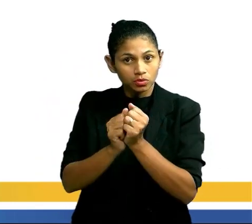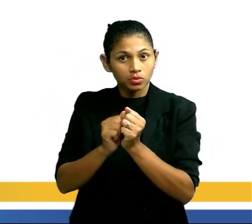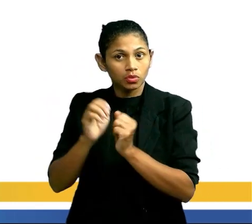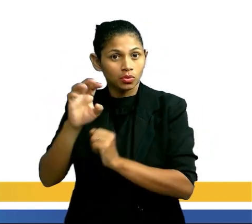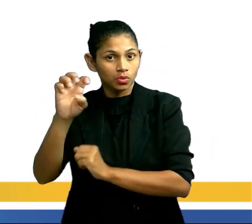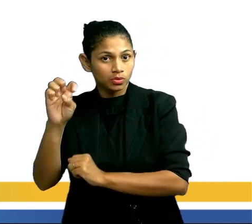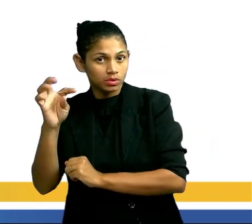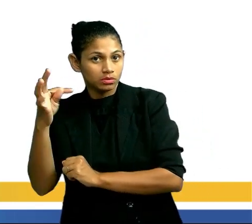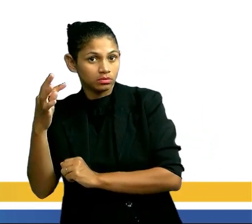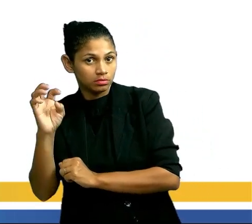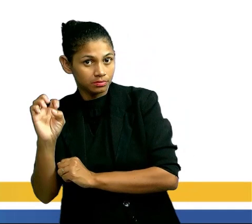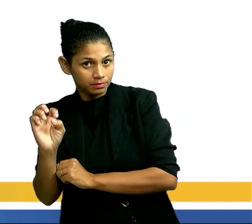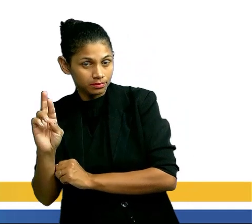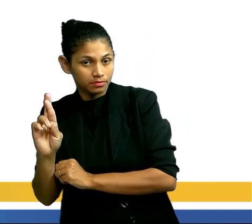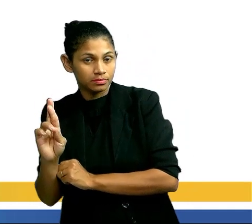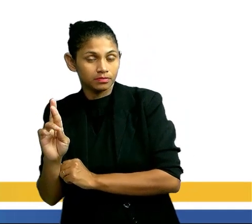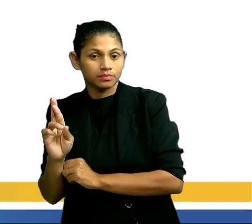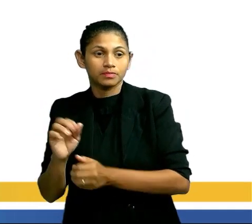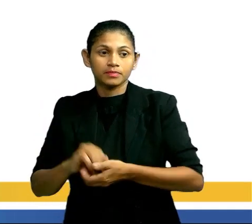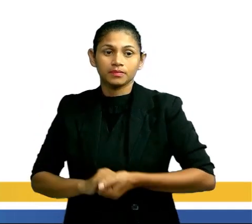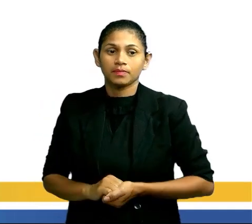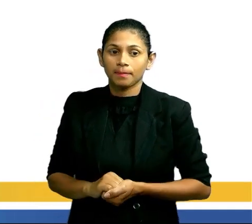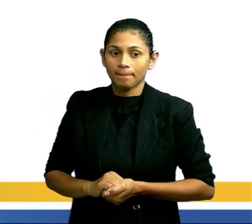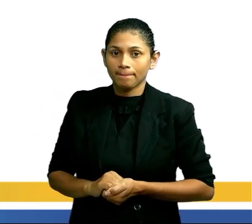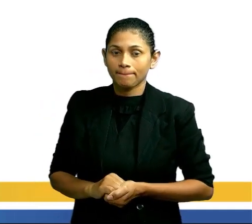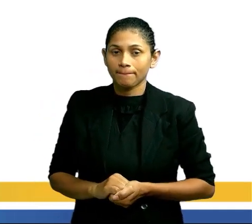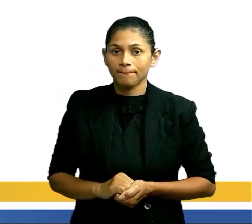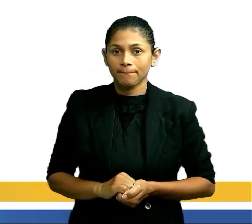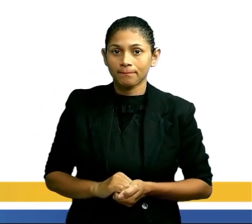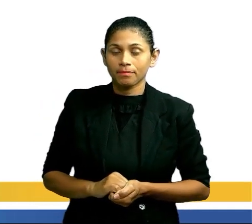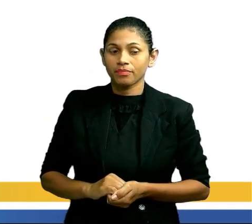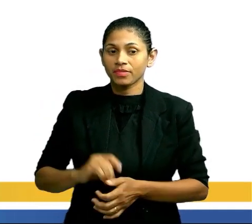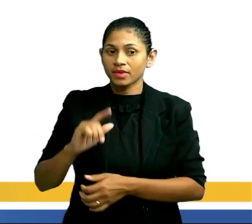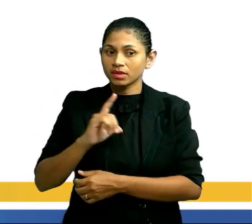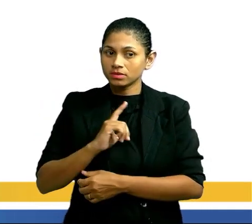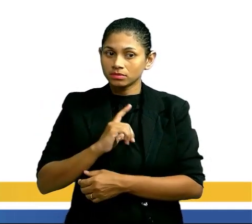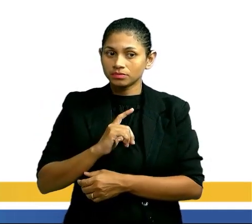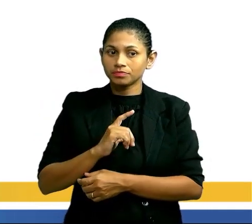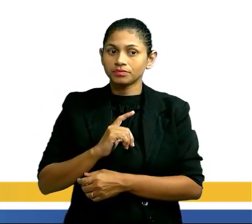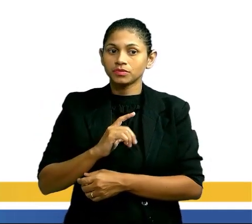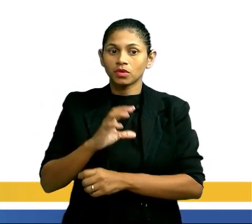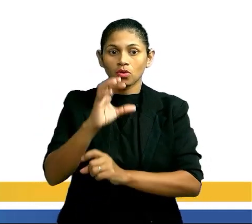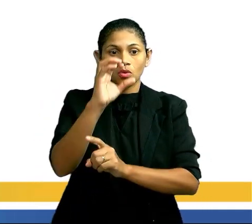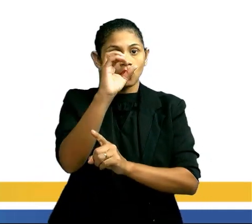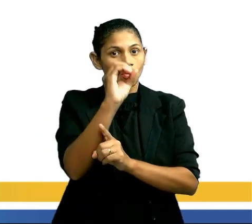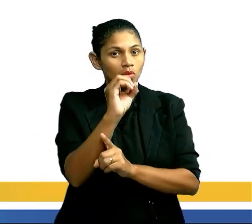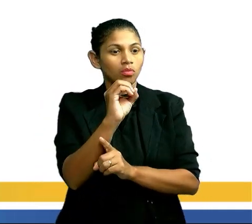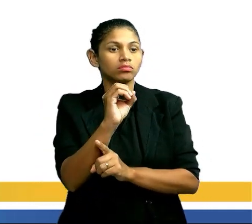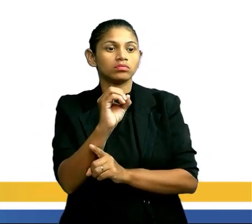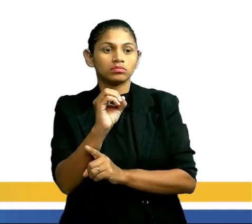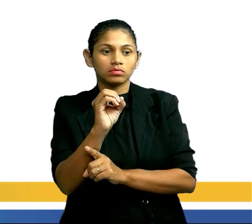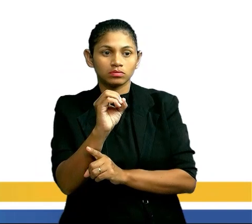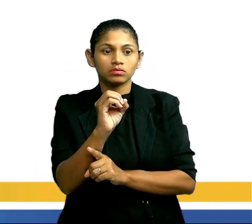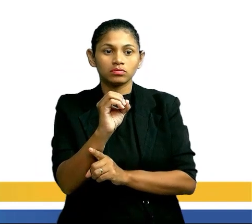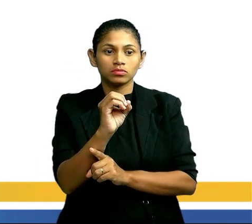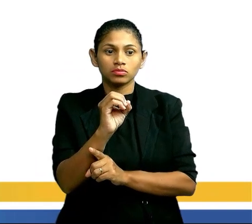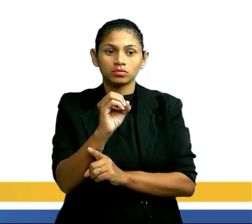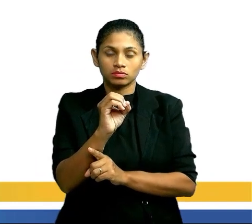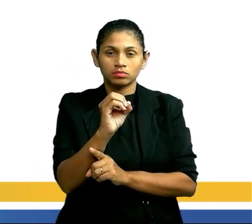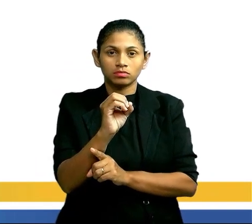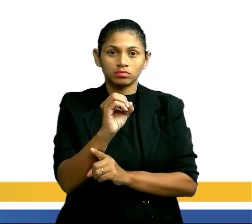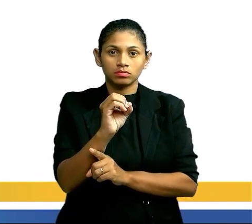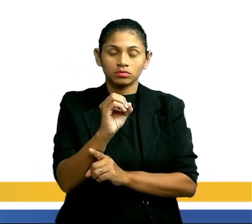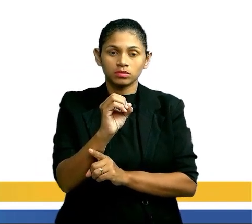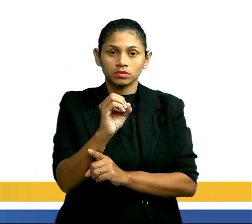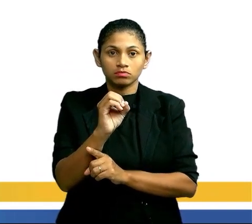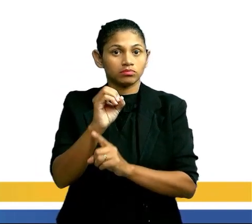de identificar a função éster, tá? Então, se eu tenho uma carbonila mais um oxigênio entre carbonos, é